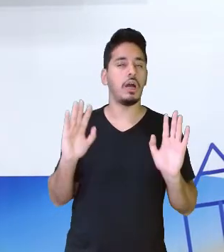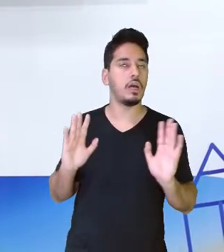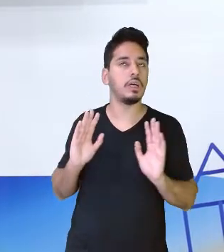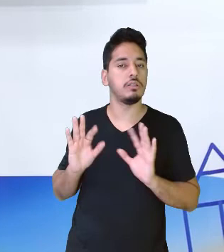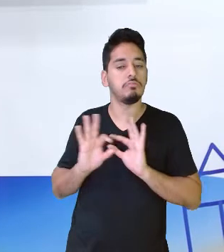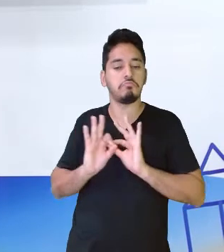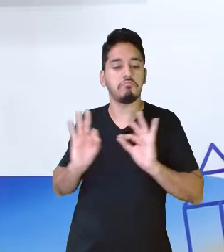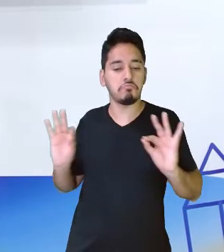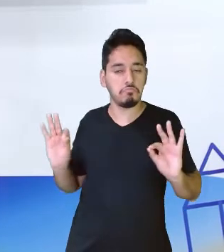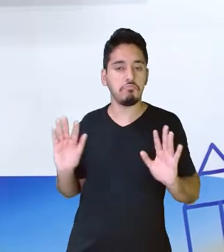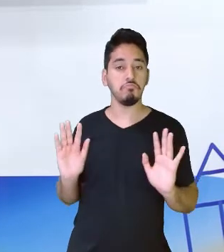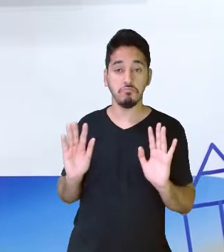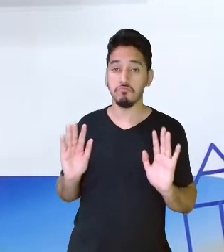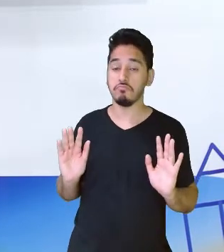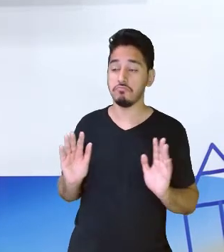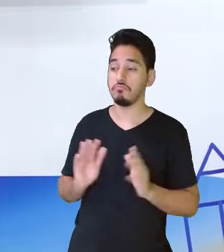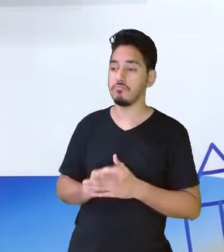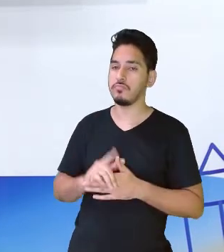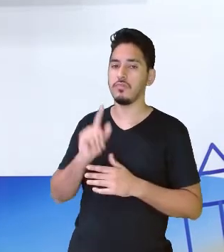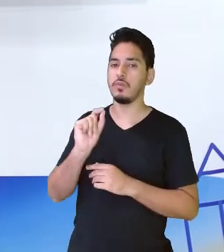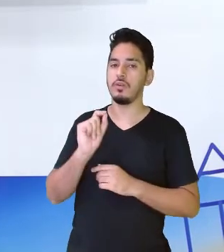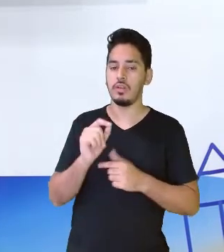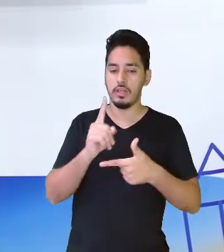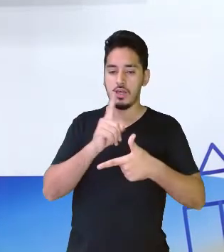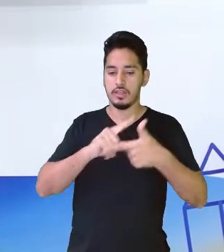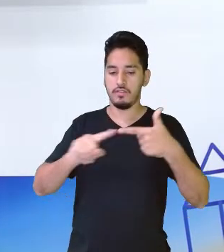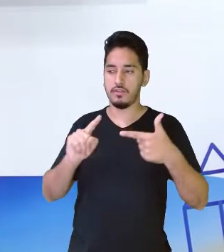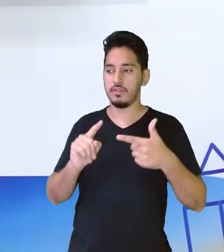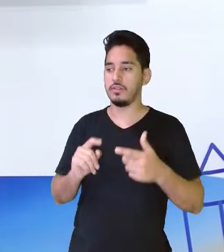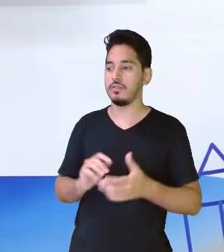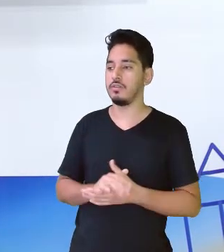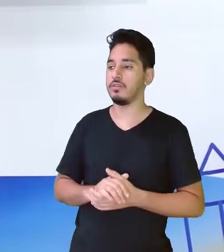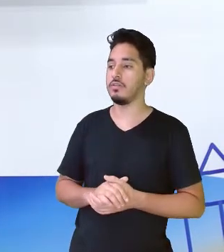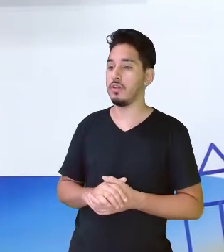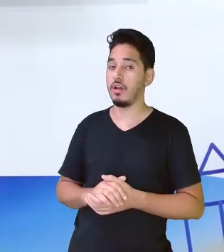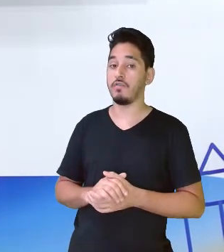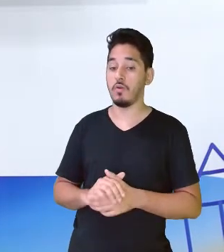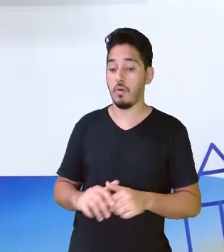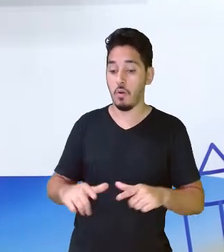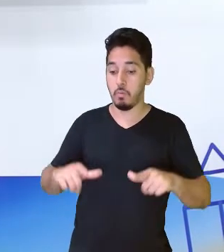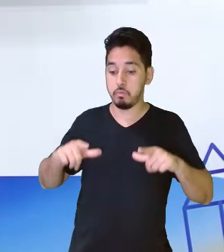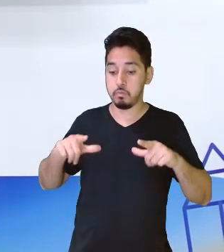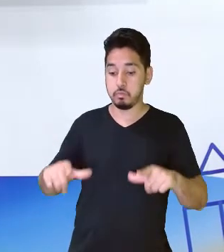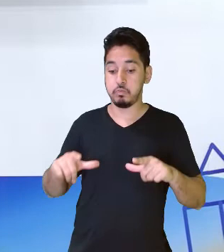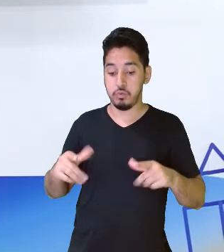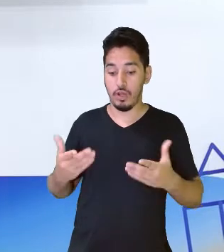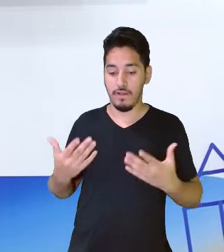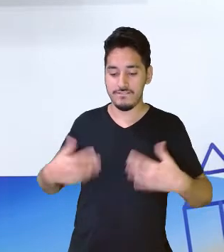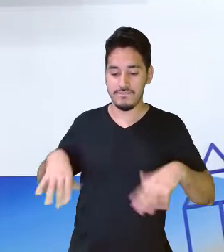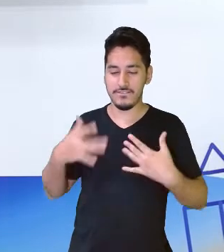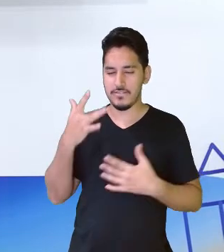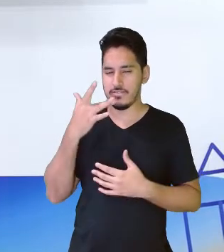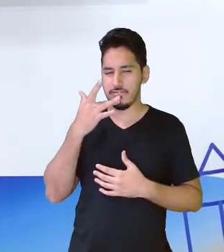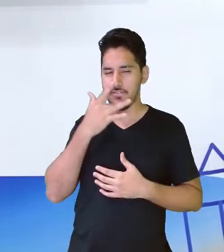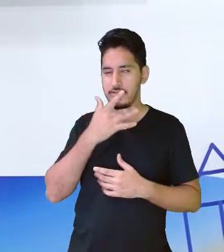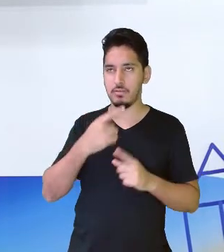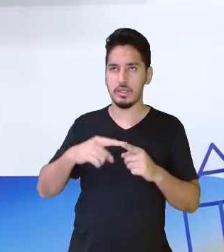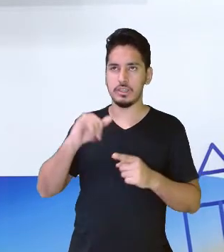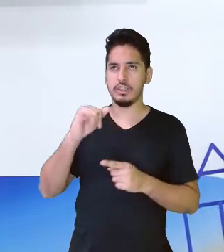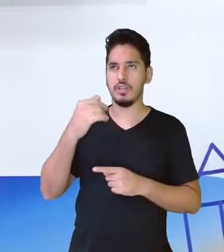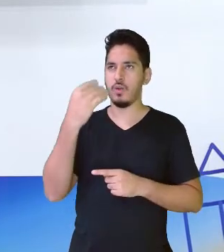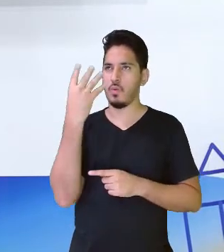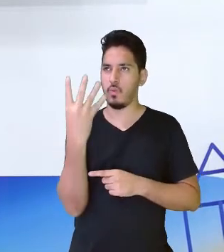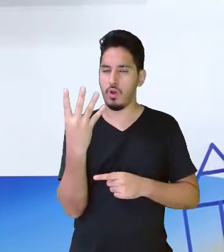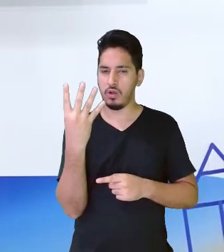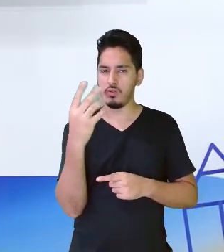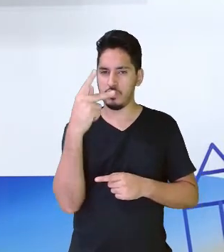mesmo e dividiram a pizza. Eita, ficou um pedacinho maior, né? Se tinham 4 pessoas